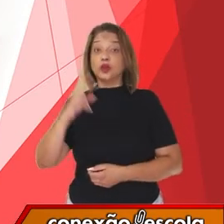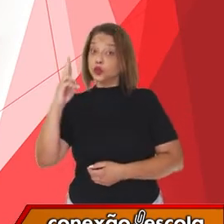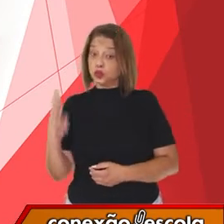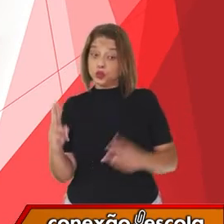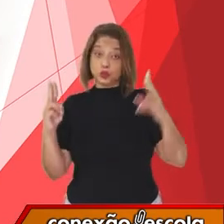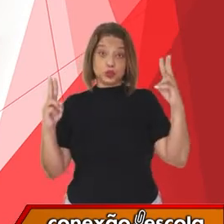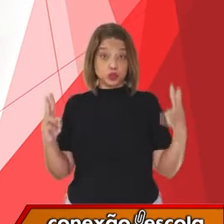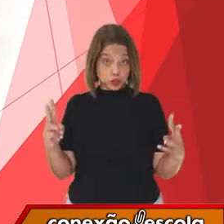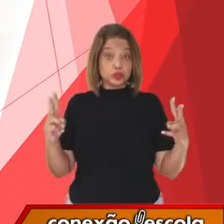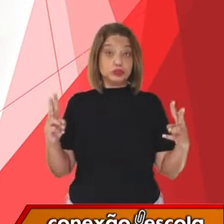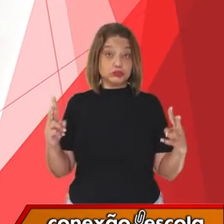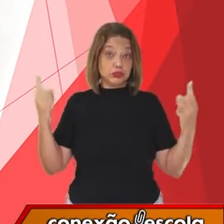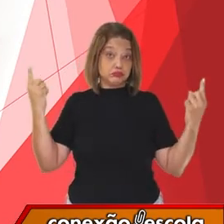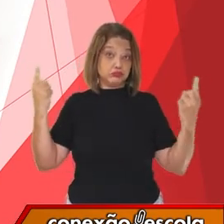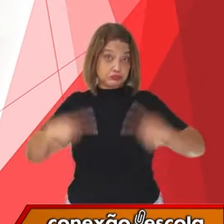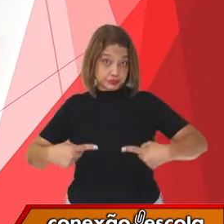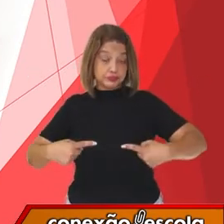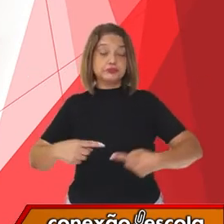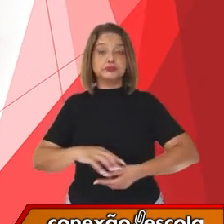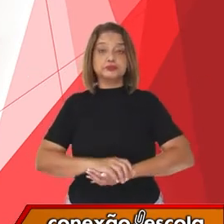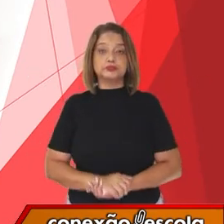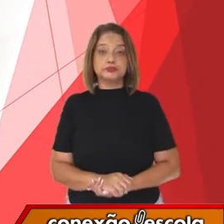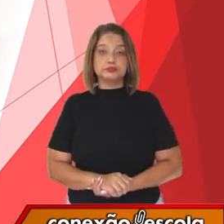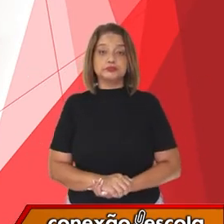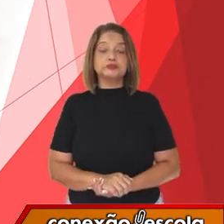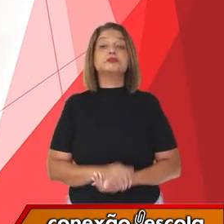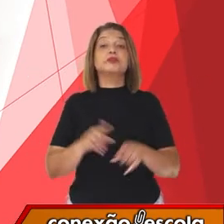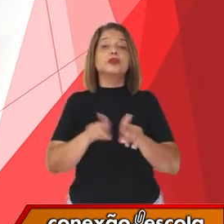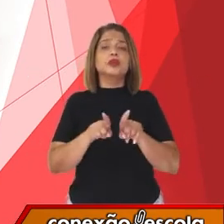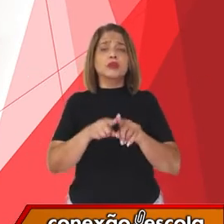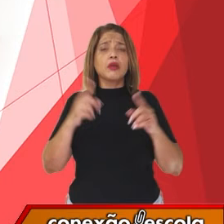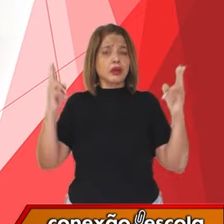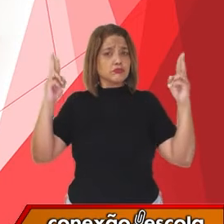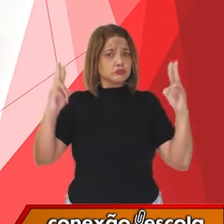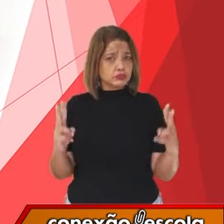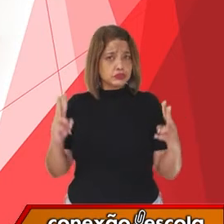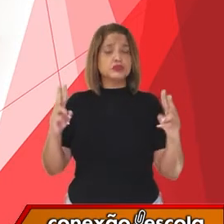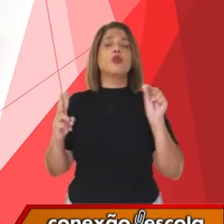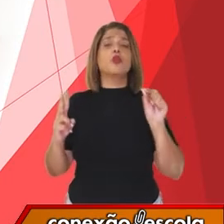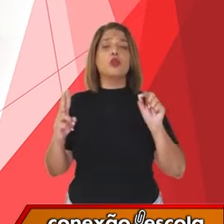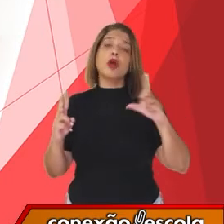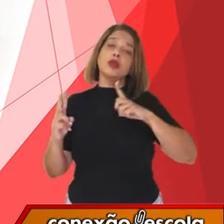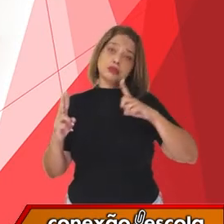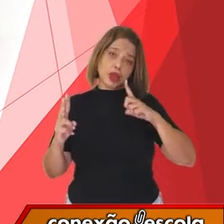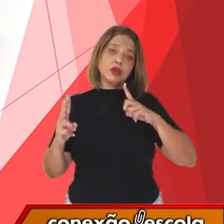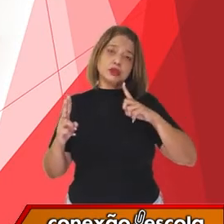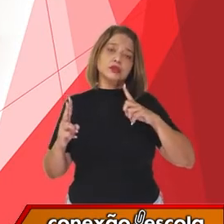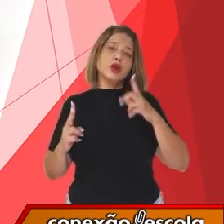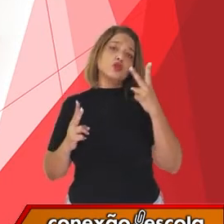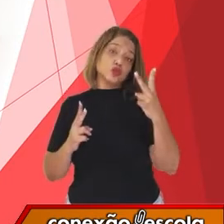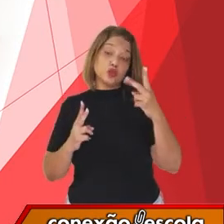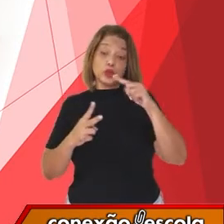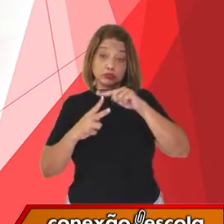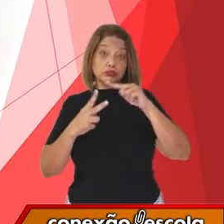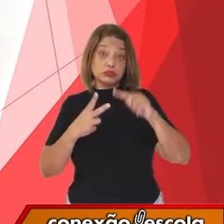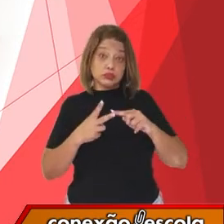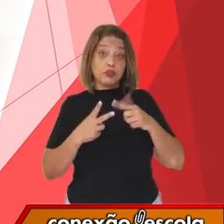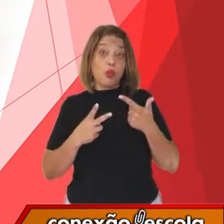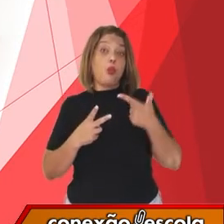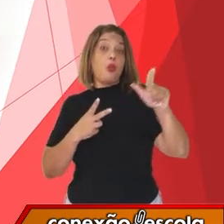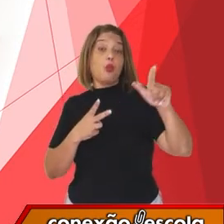dupla, 2 jogadores de cada lado. E essa modalidade dupla, ela se subdivide em outras 2